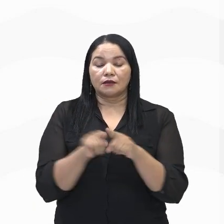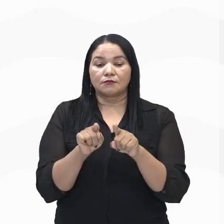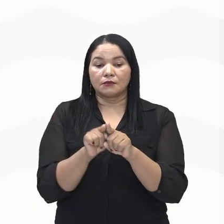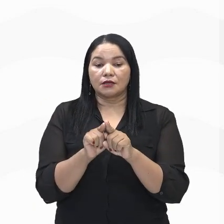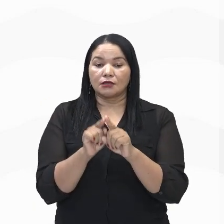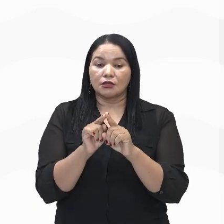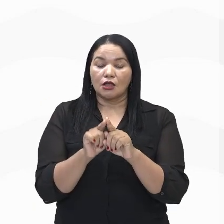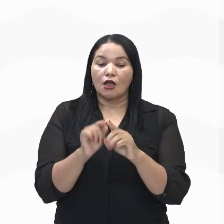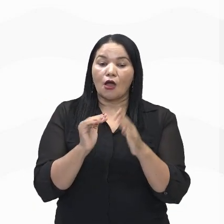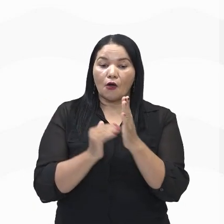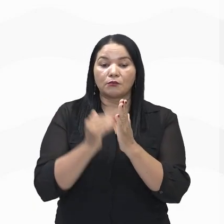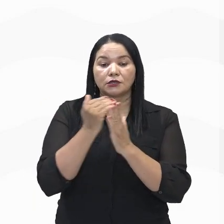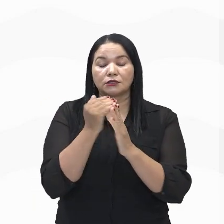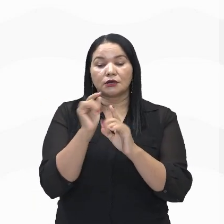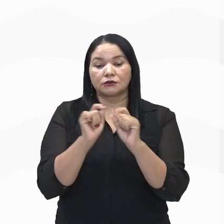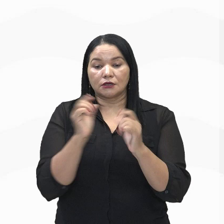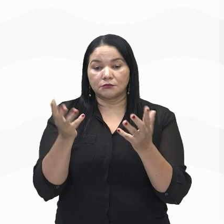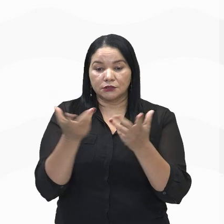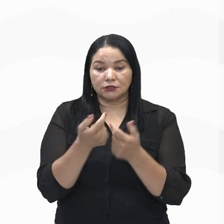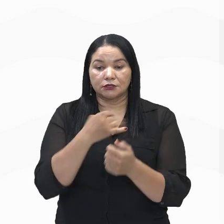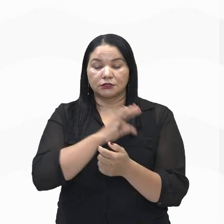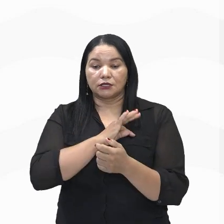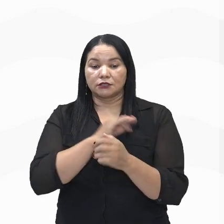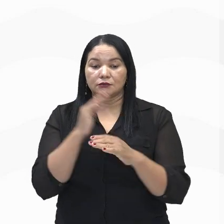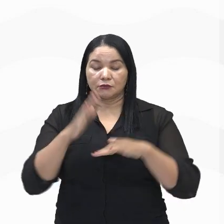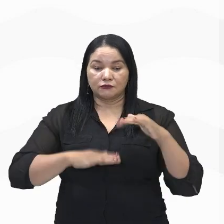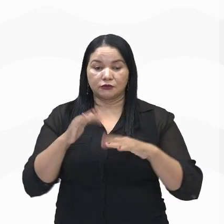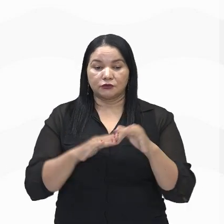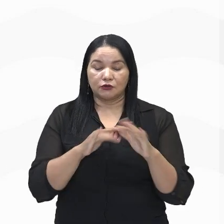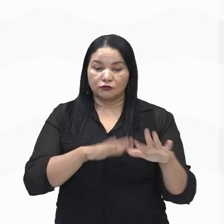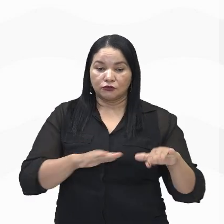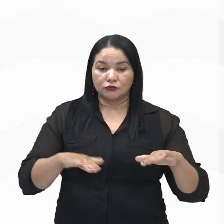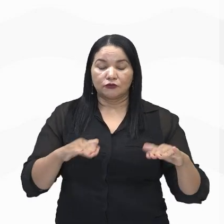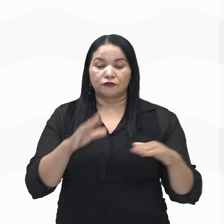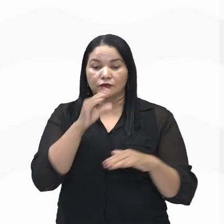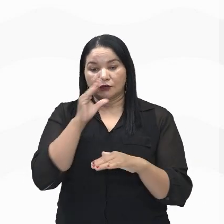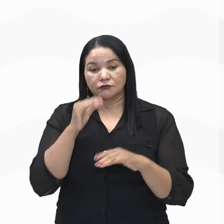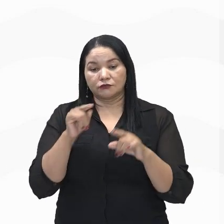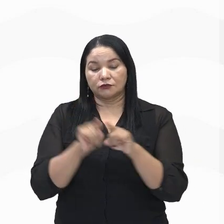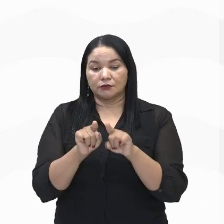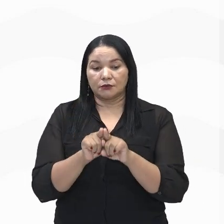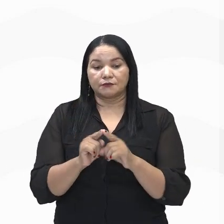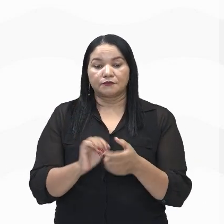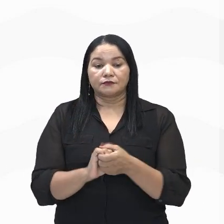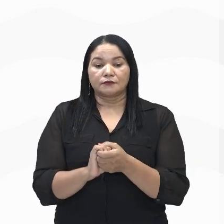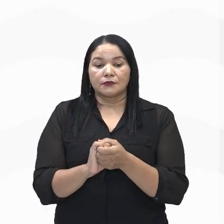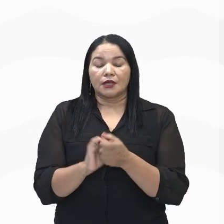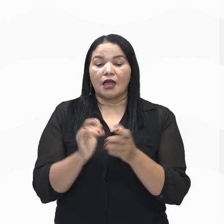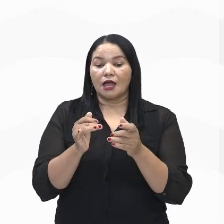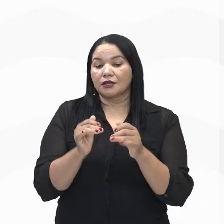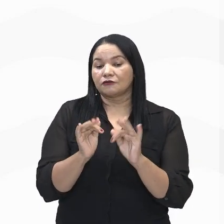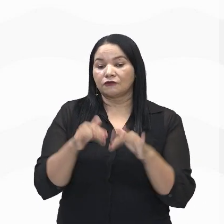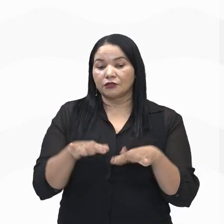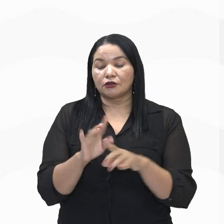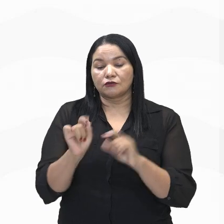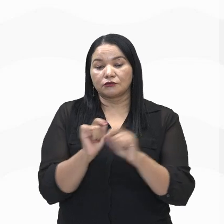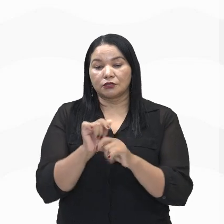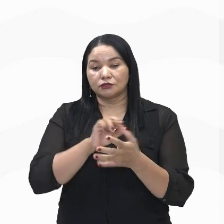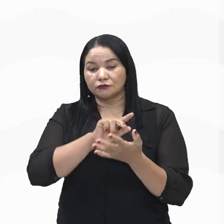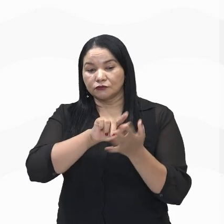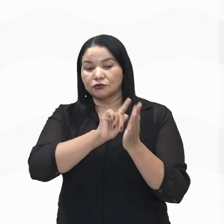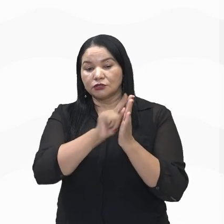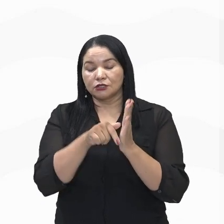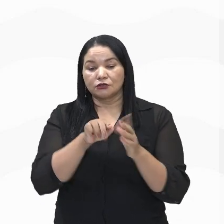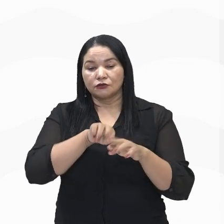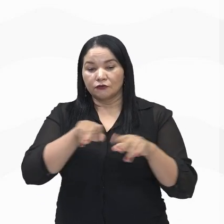e profissionais entre jovens e adultos, eliminar disparidade de gênero e garantir educação para